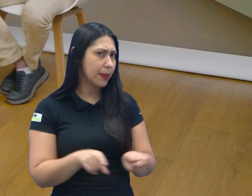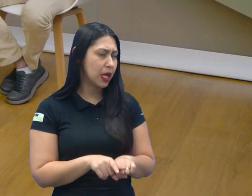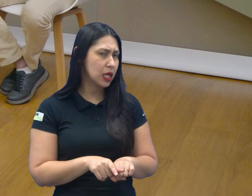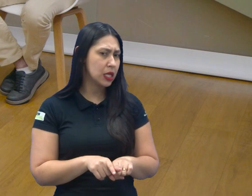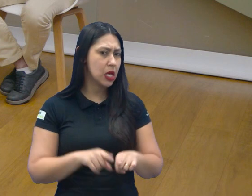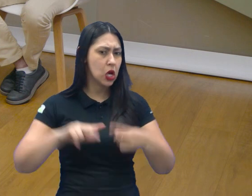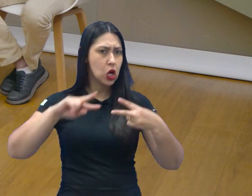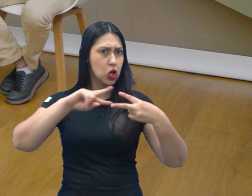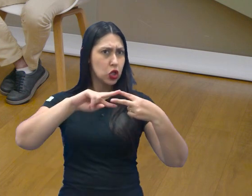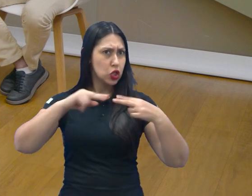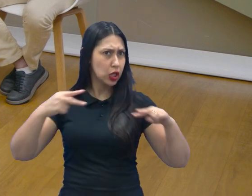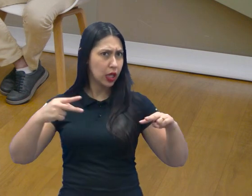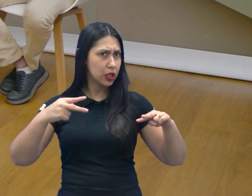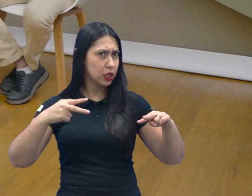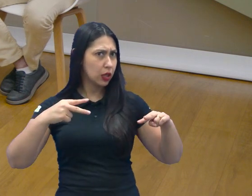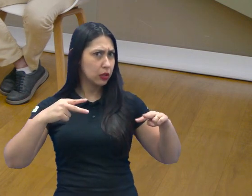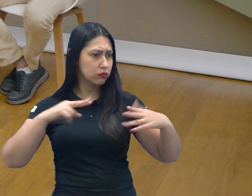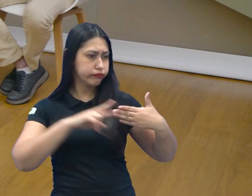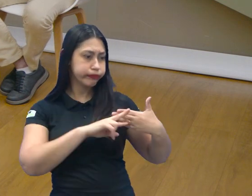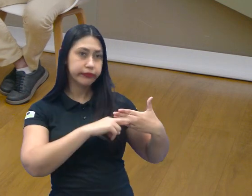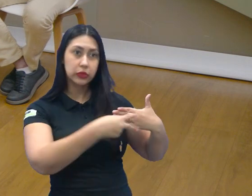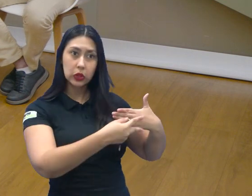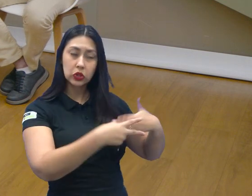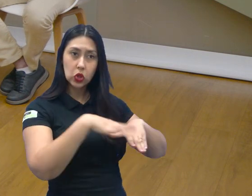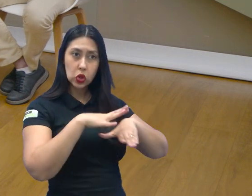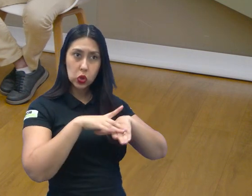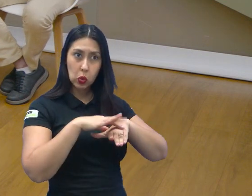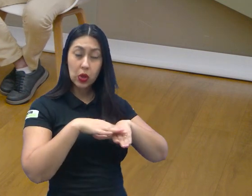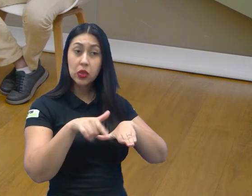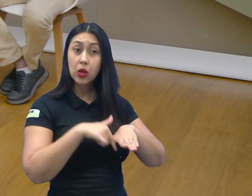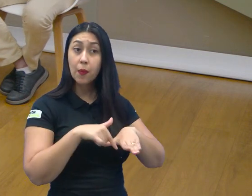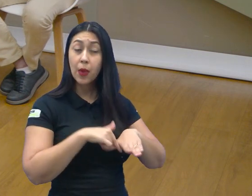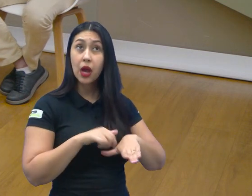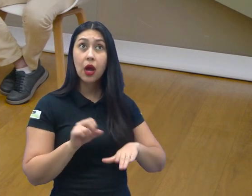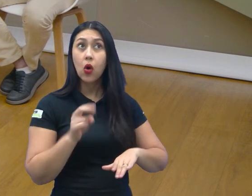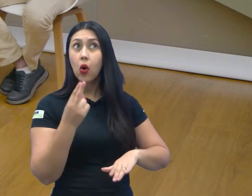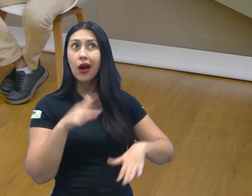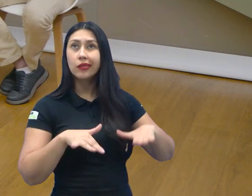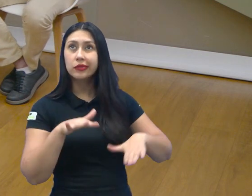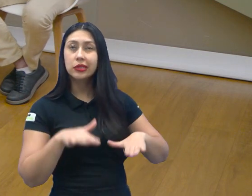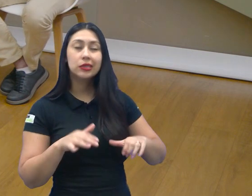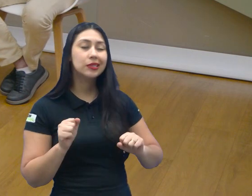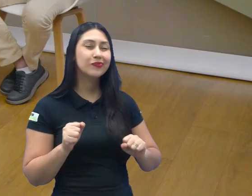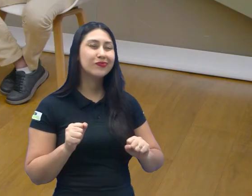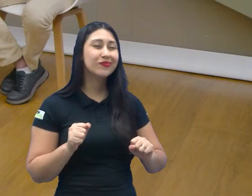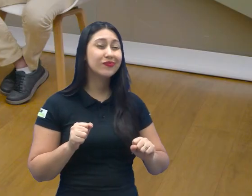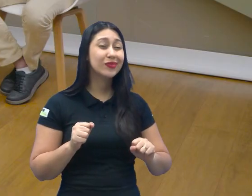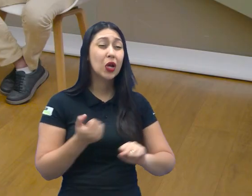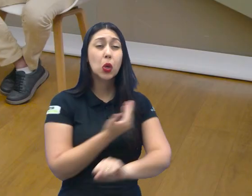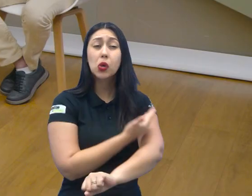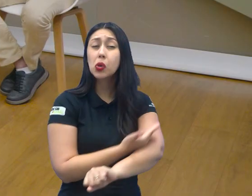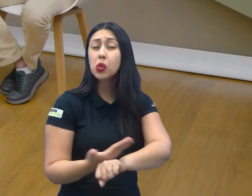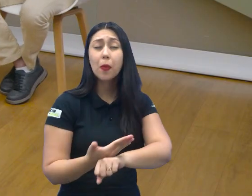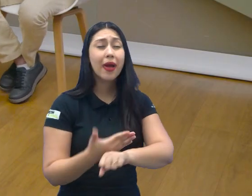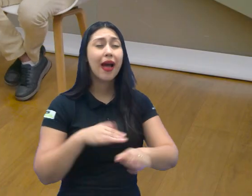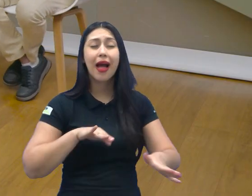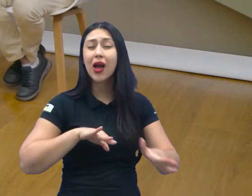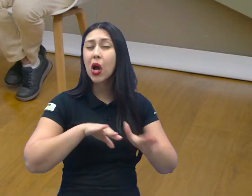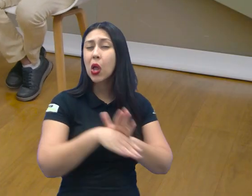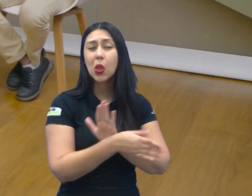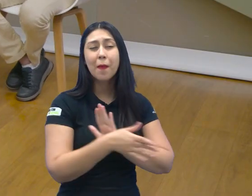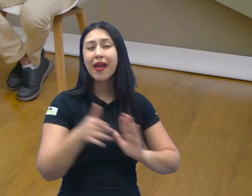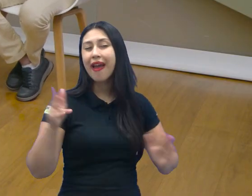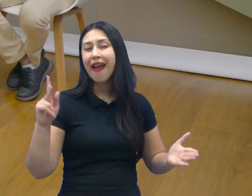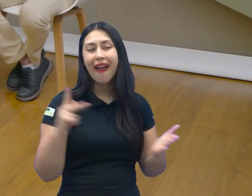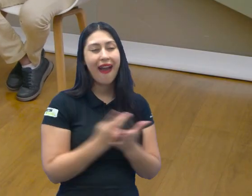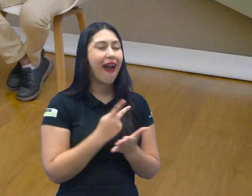as doenças que acometem ali os nossos pés? Ou alguns, de repente, alguns maus hábitos, alguns estilos podem